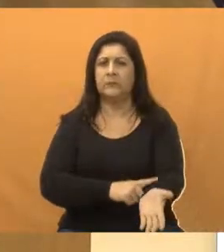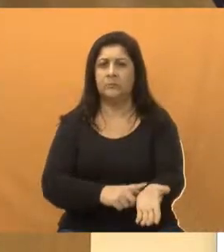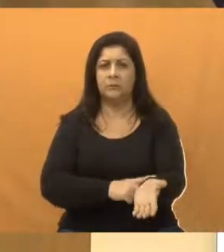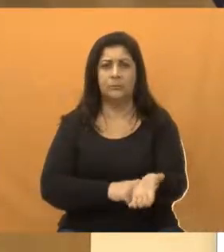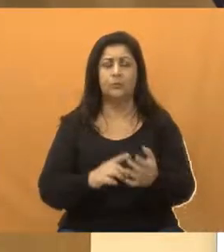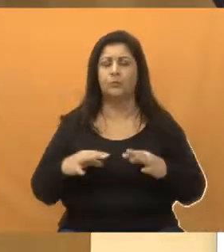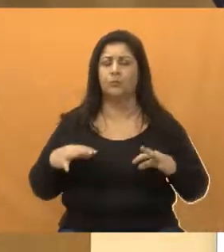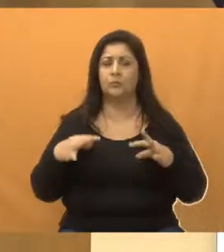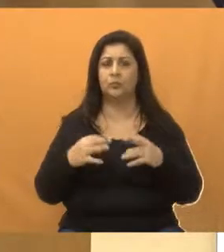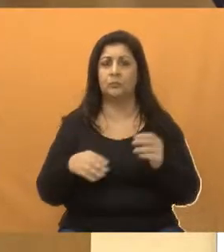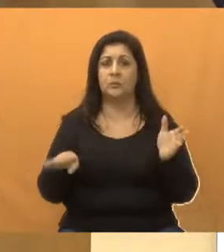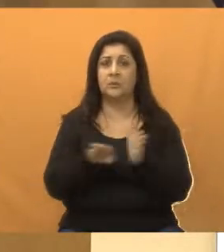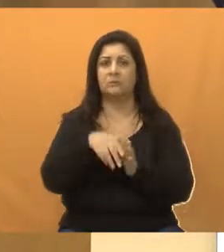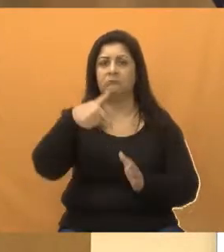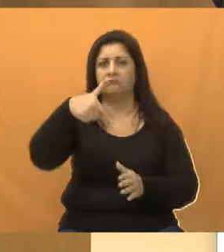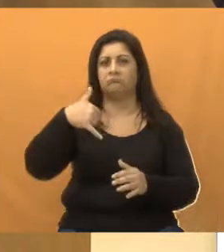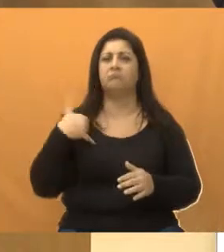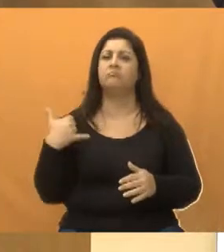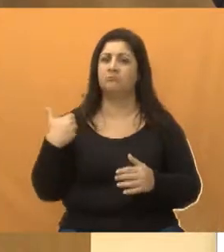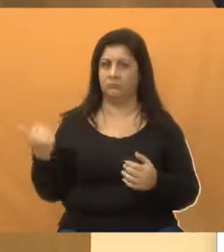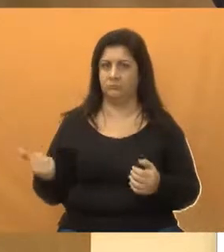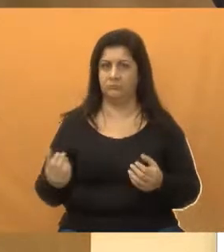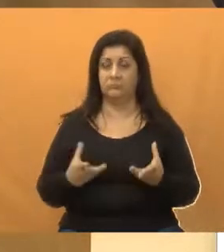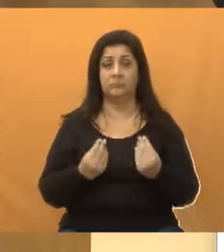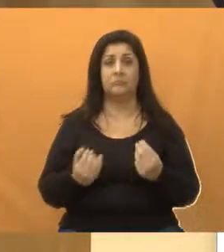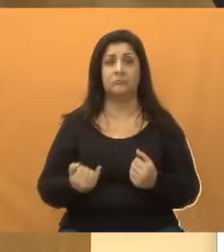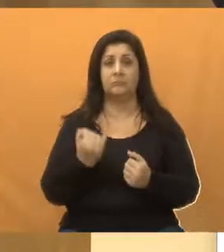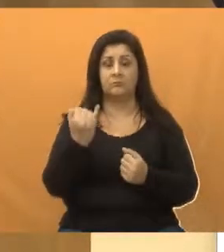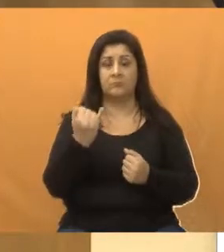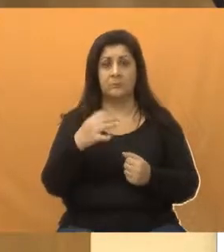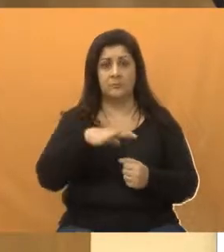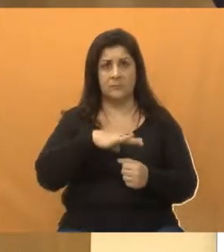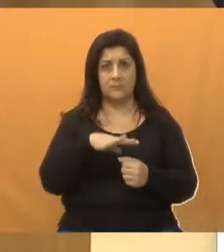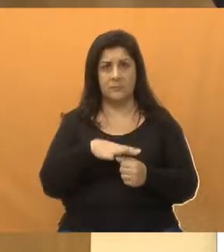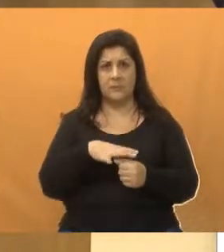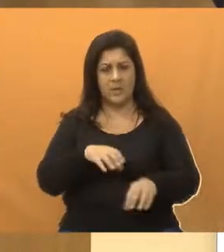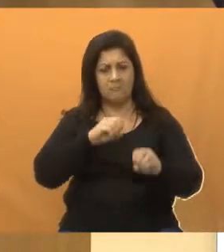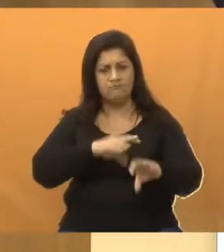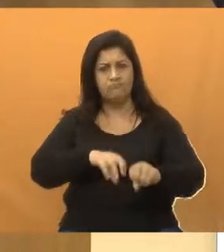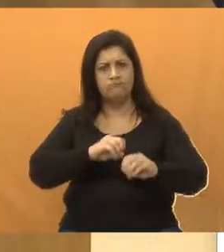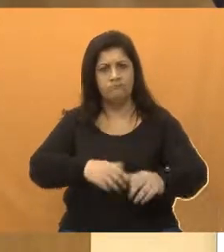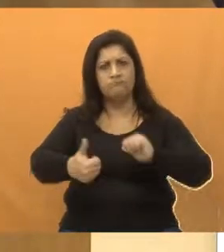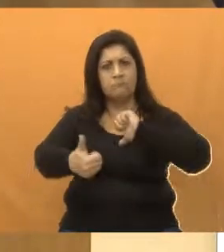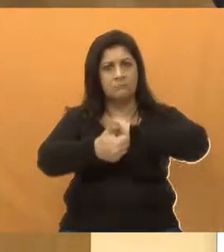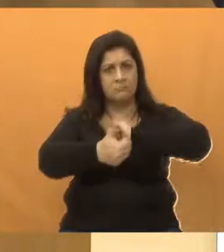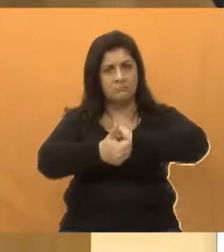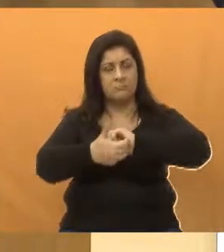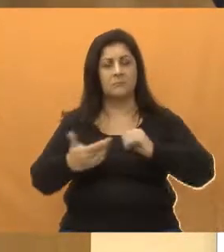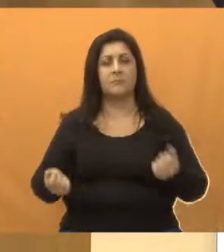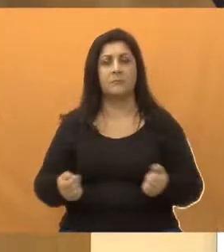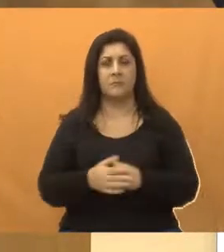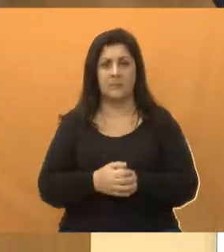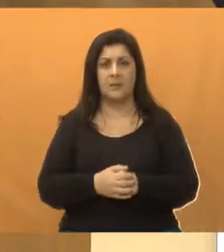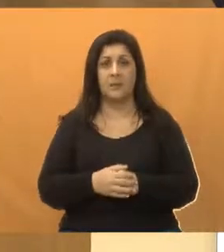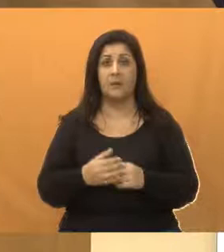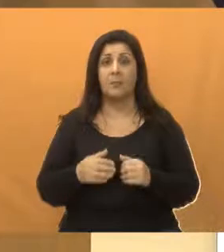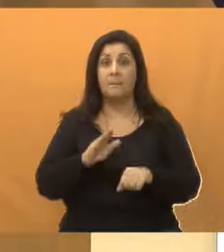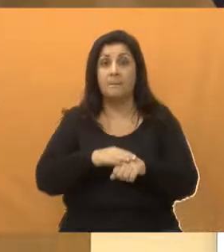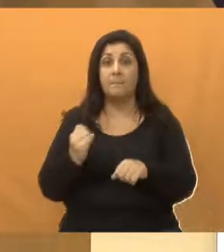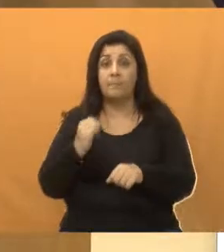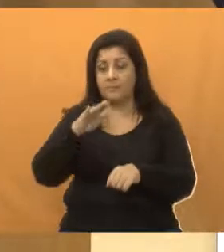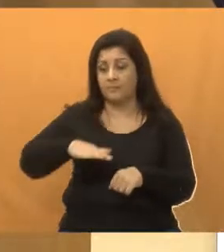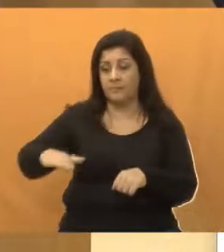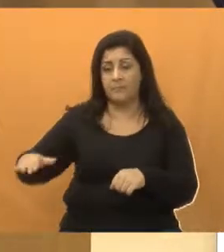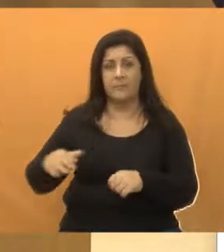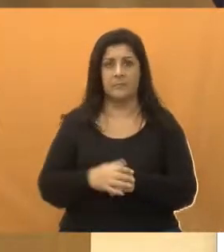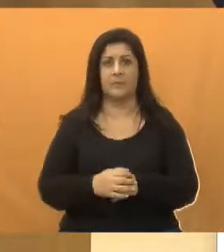idade. Então, é importantíssimo que o município dê uma educação de qualidade, principalmente nessa faixa etária, para